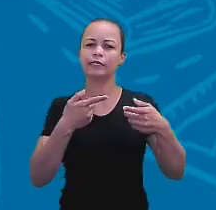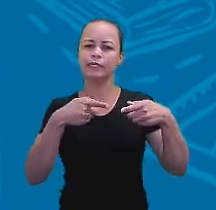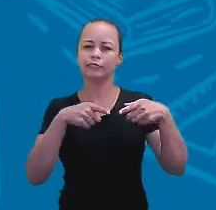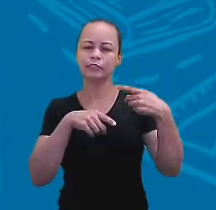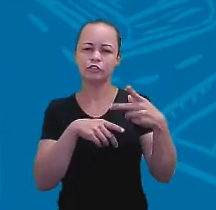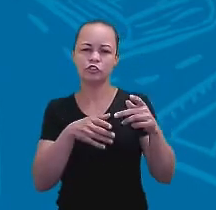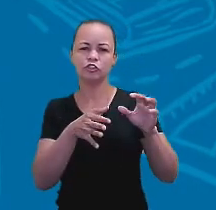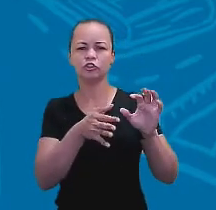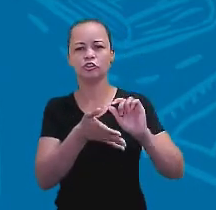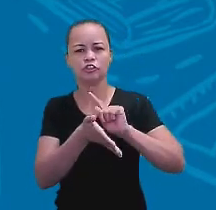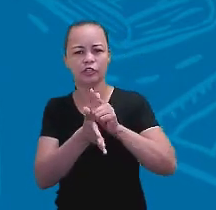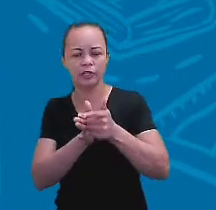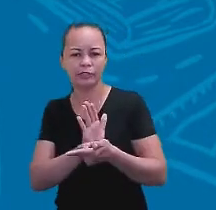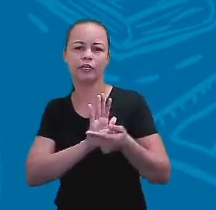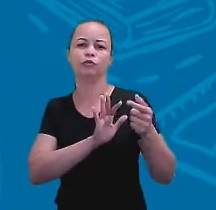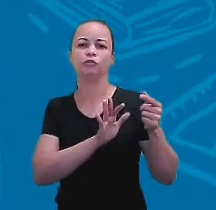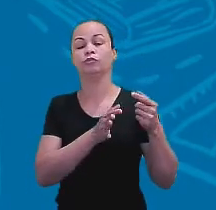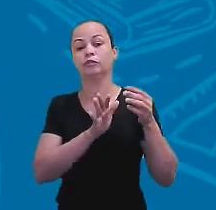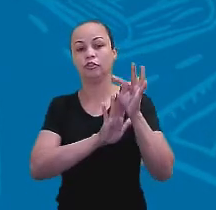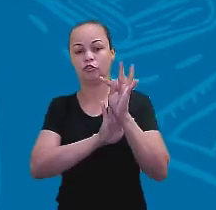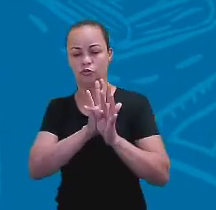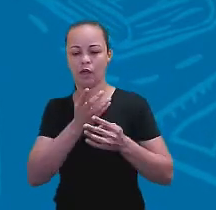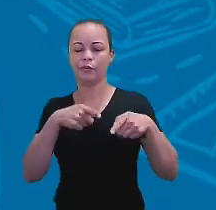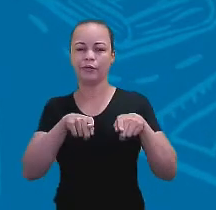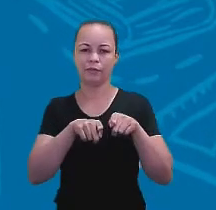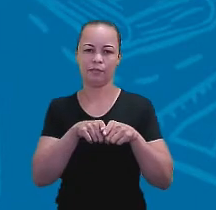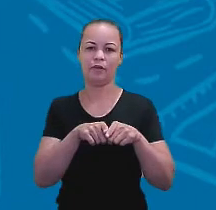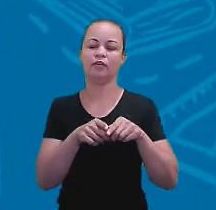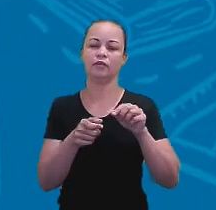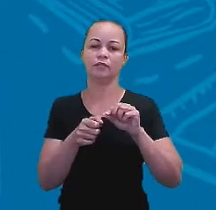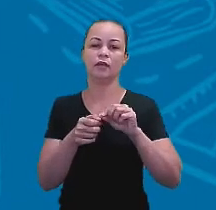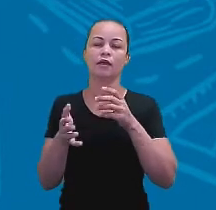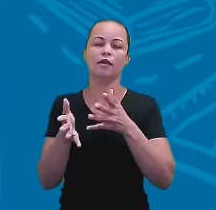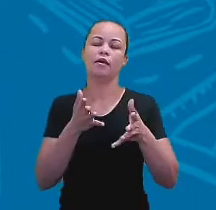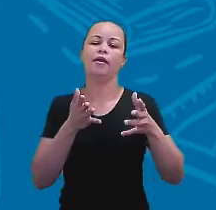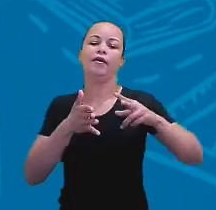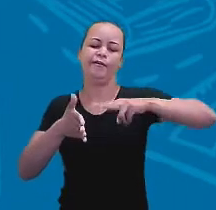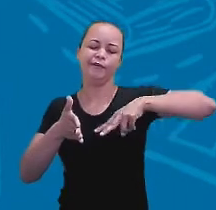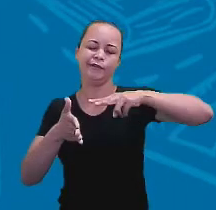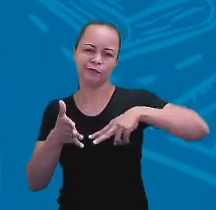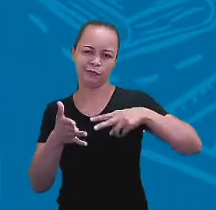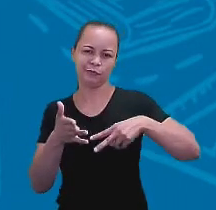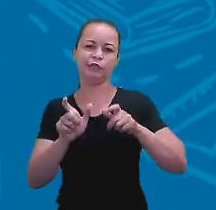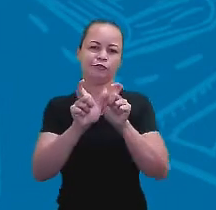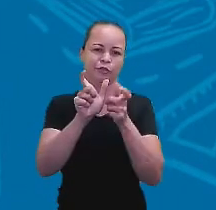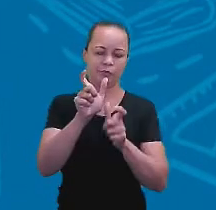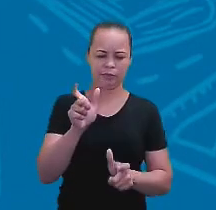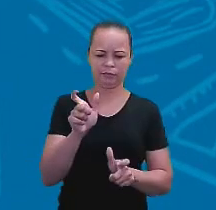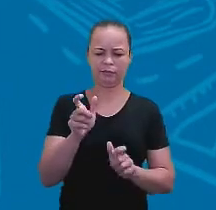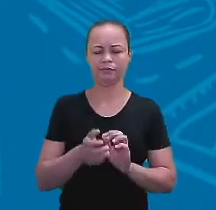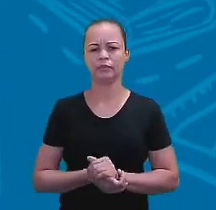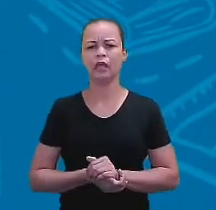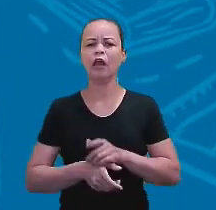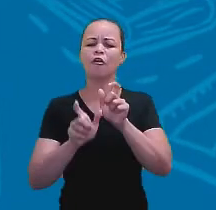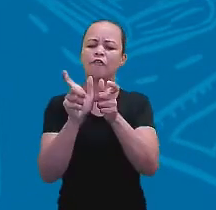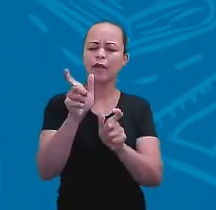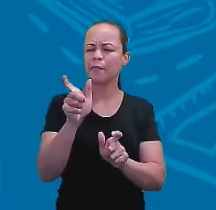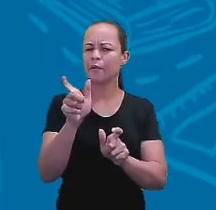leituras de verbete. Então, o que é um verbete? Você já ouviu falar